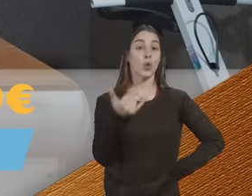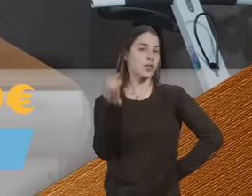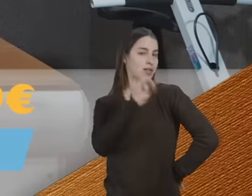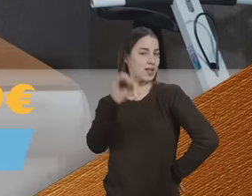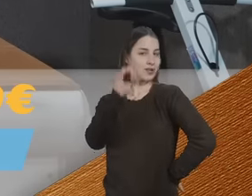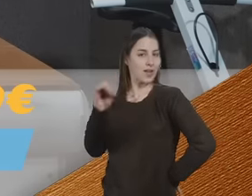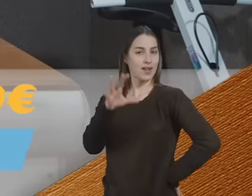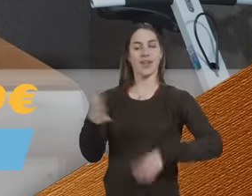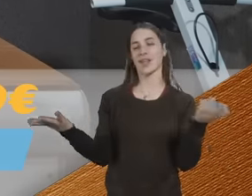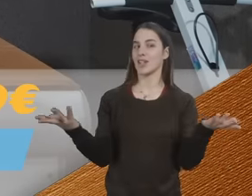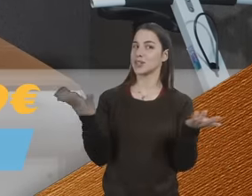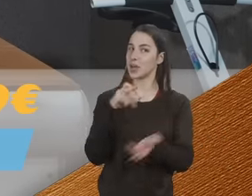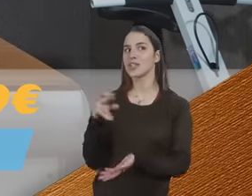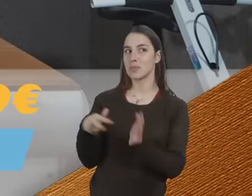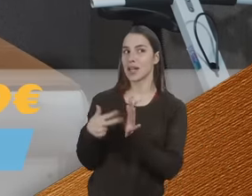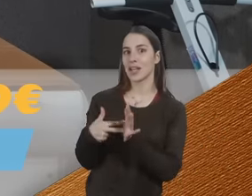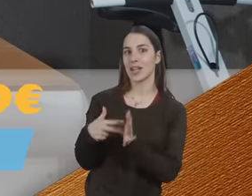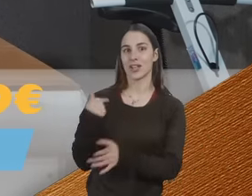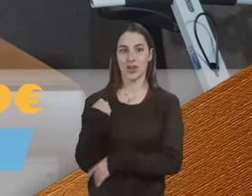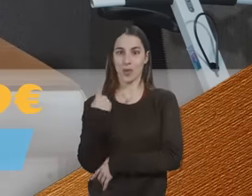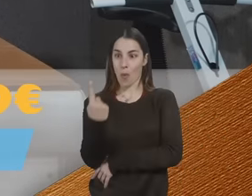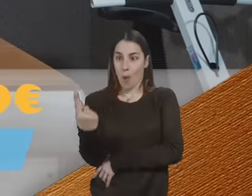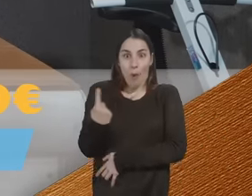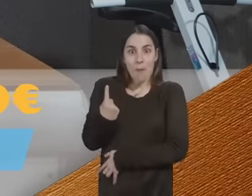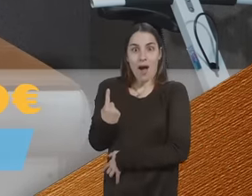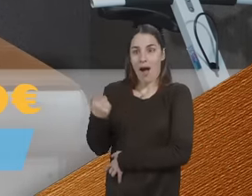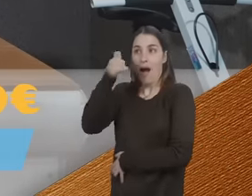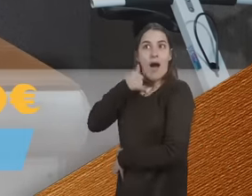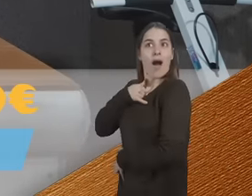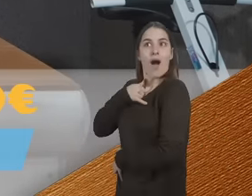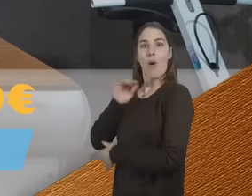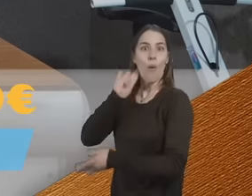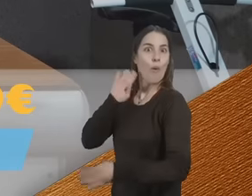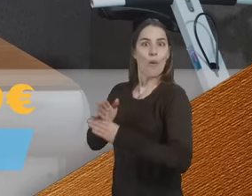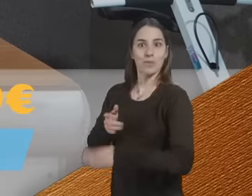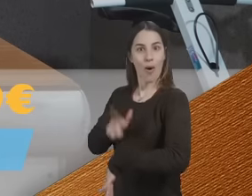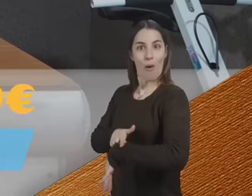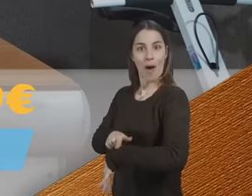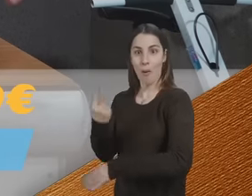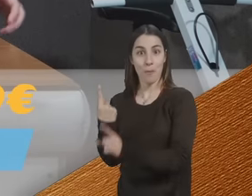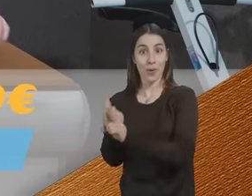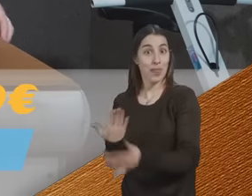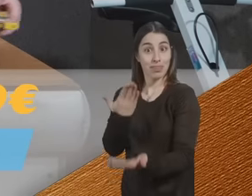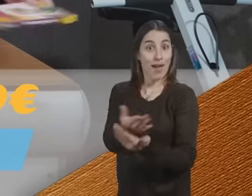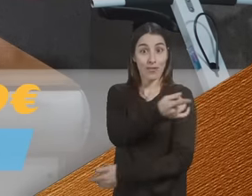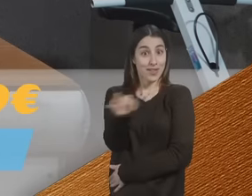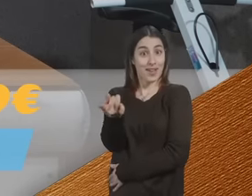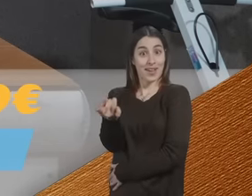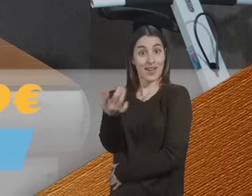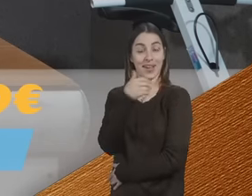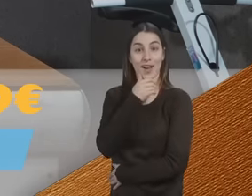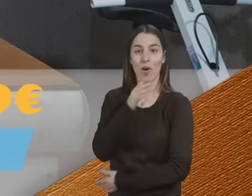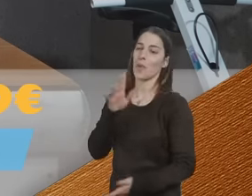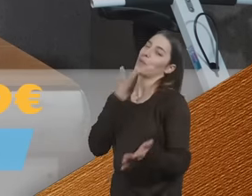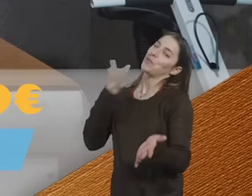220802200. Joana, espero que eu tenha. Recebi uma oferta. Recebi uma notícia de última hora. Temos uma oferta para vocês.